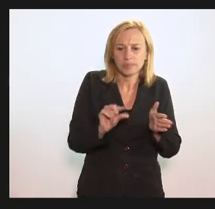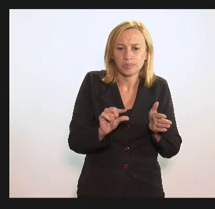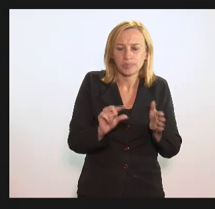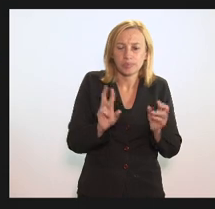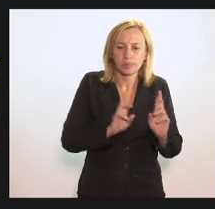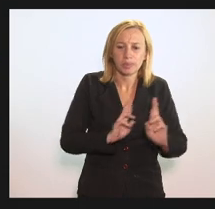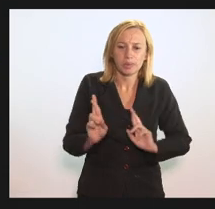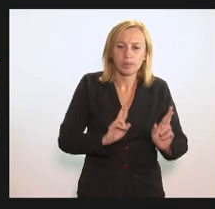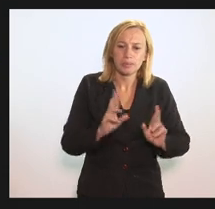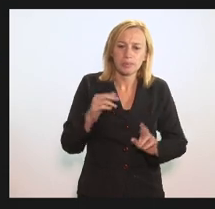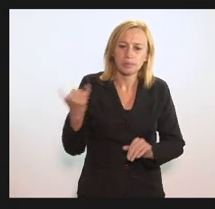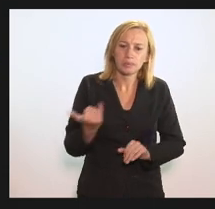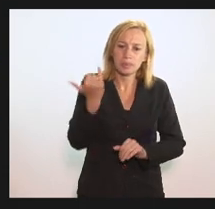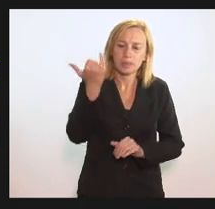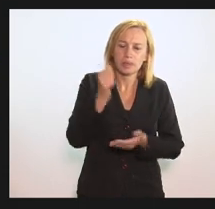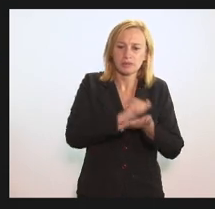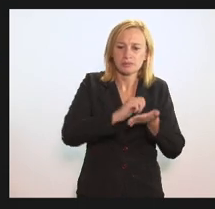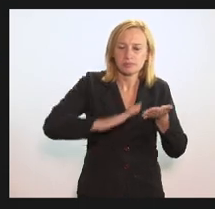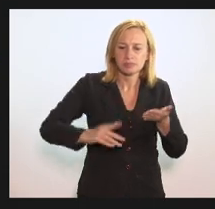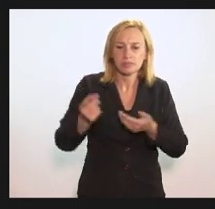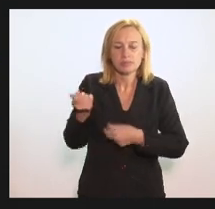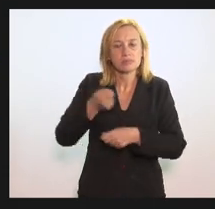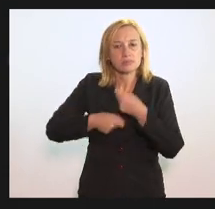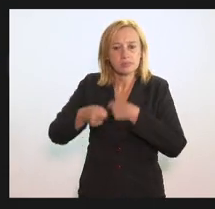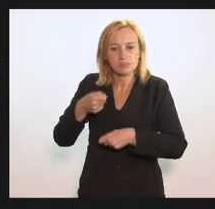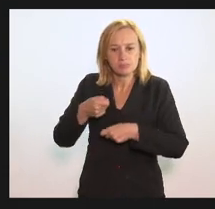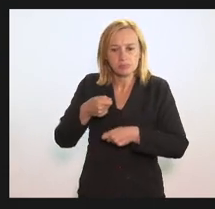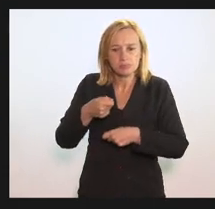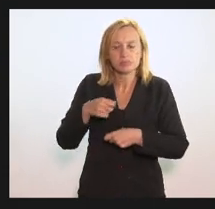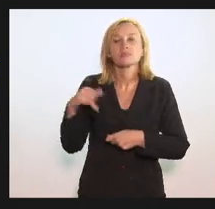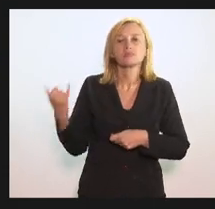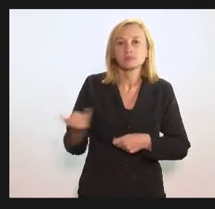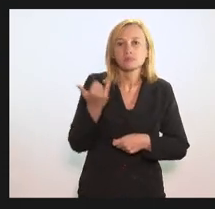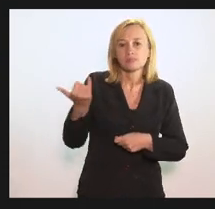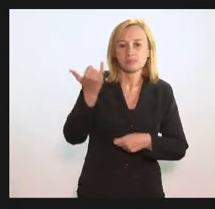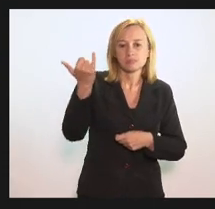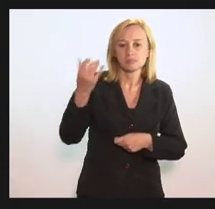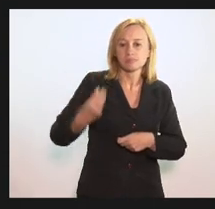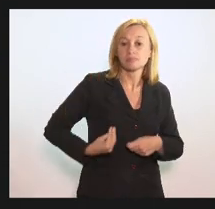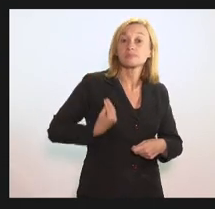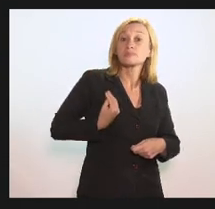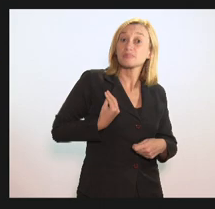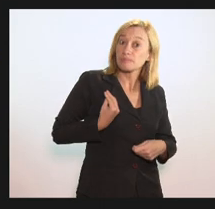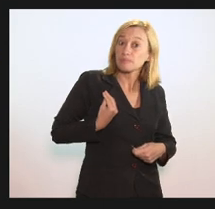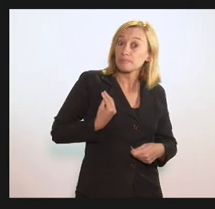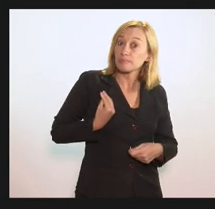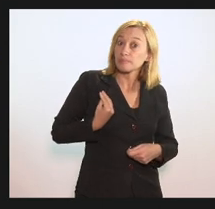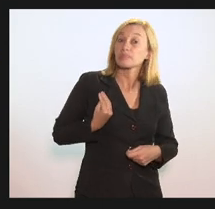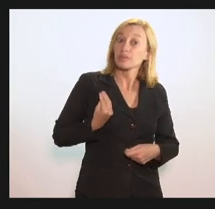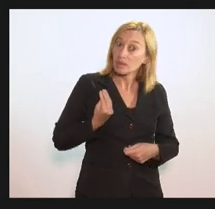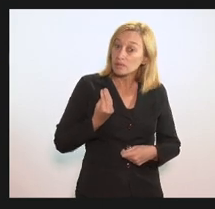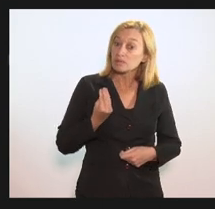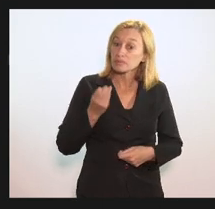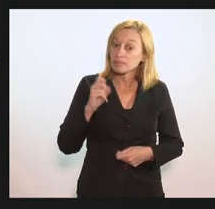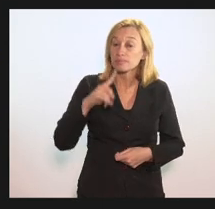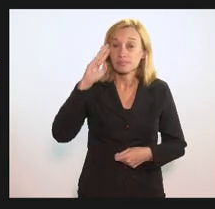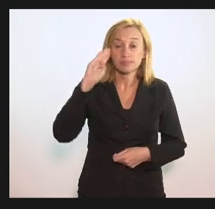à importância da atividade econômica sobre a importância da vida. Que é